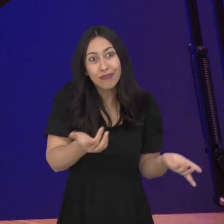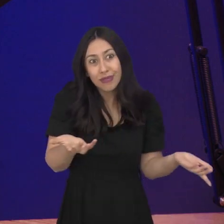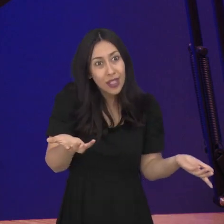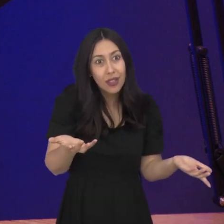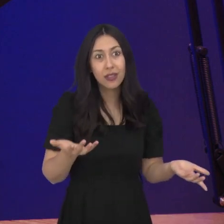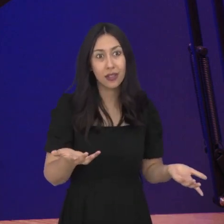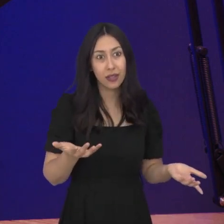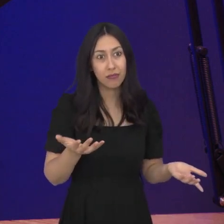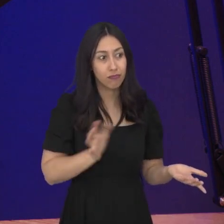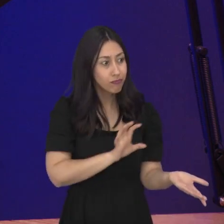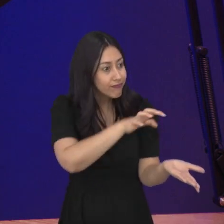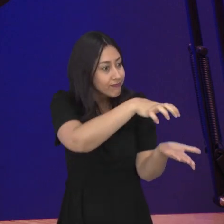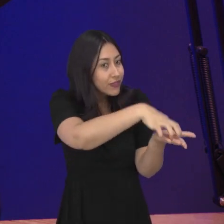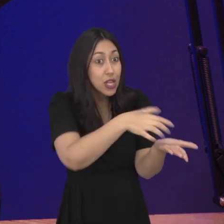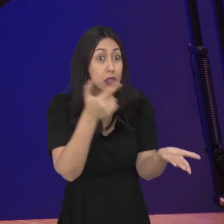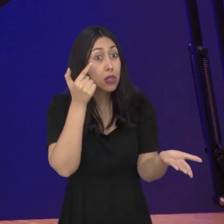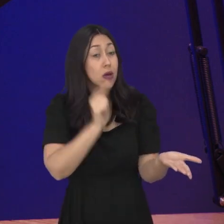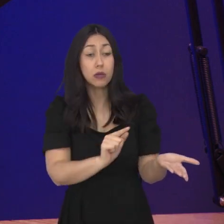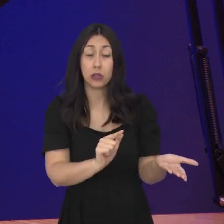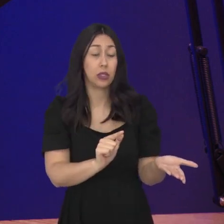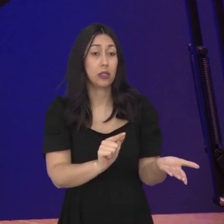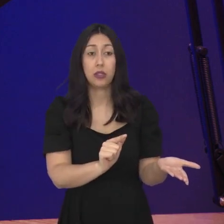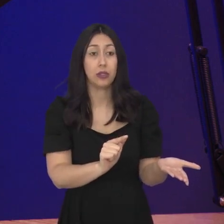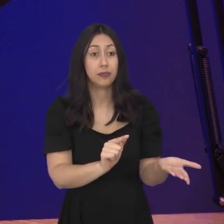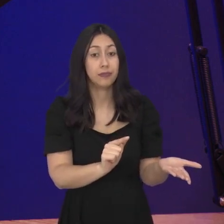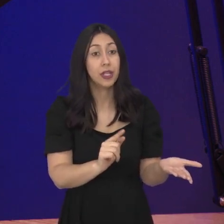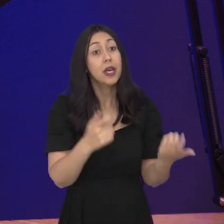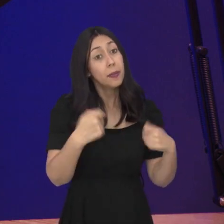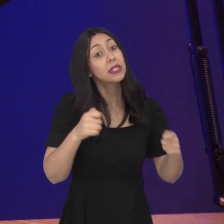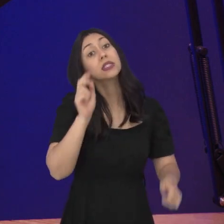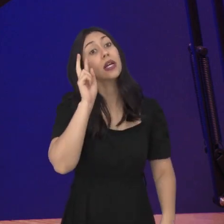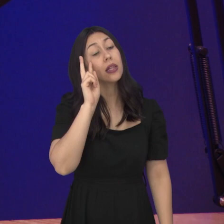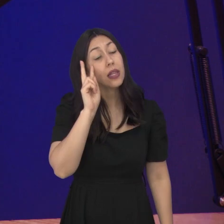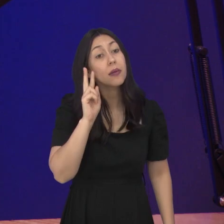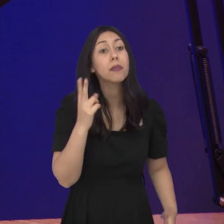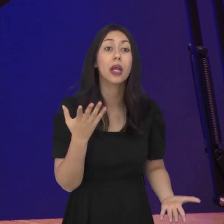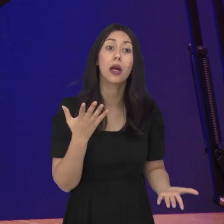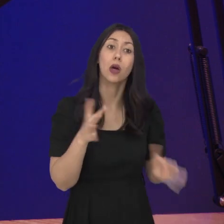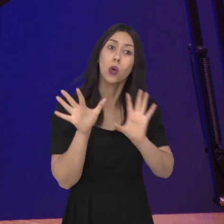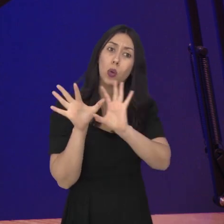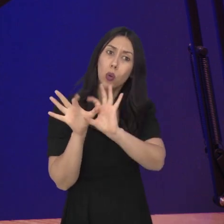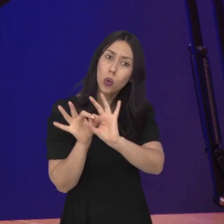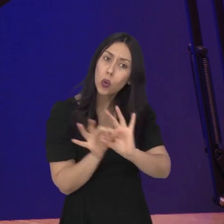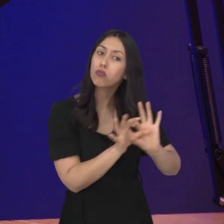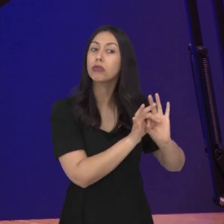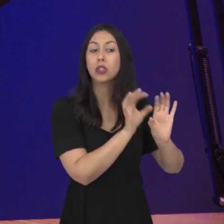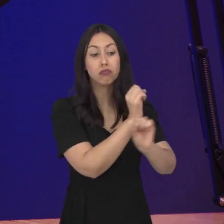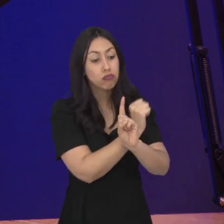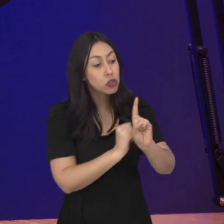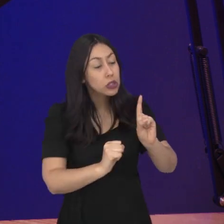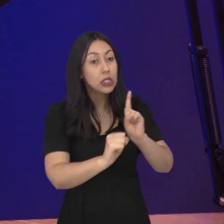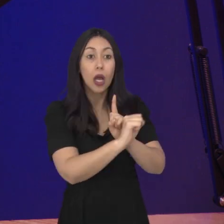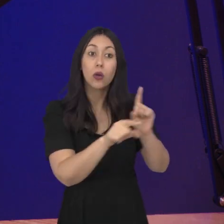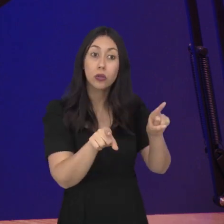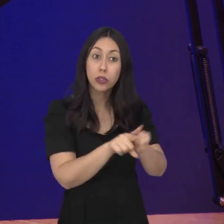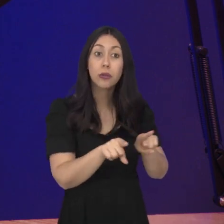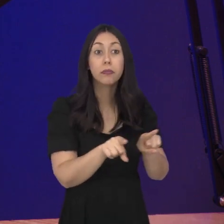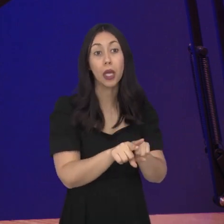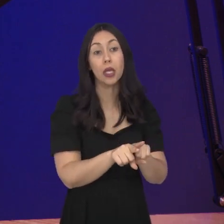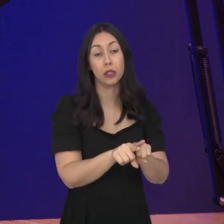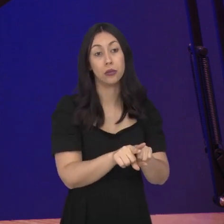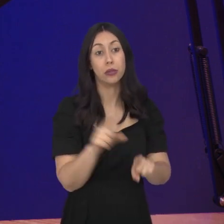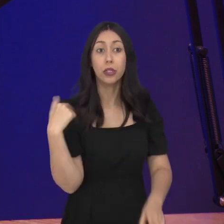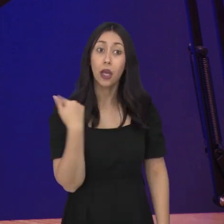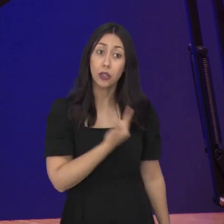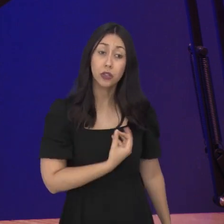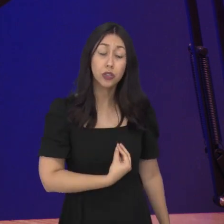trabalho e na sua área também. E a gente tem que lembrar disso, né, desse contexto social mesmo que